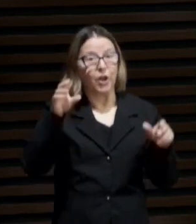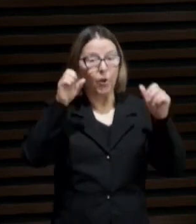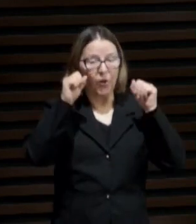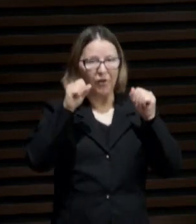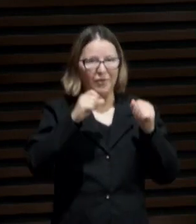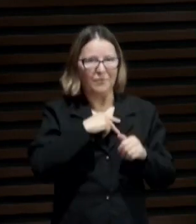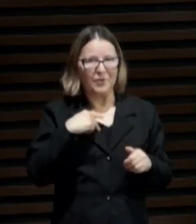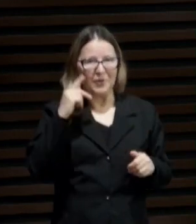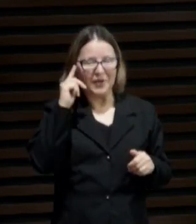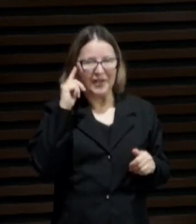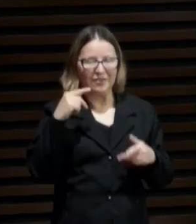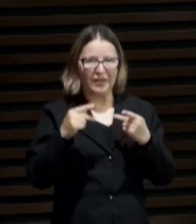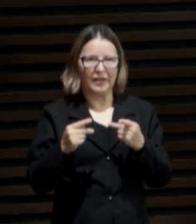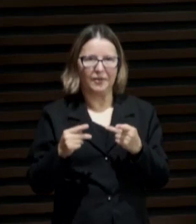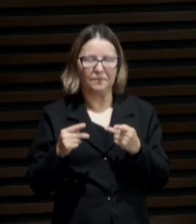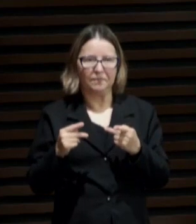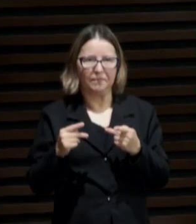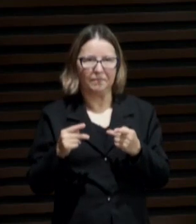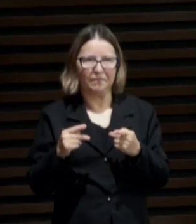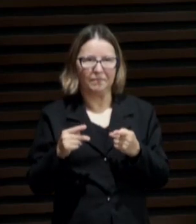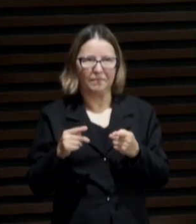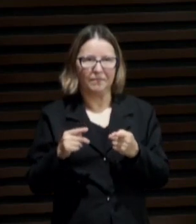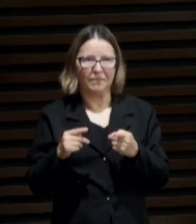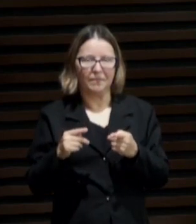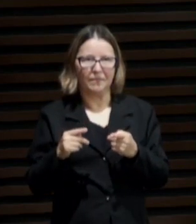homem, em detrimento da palavra dele.